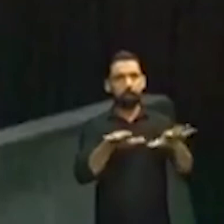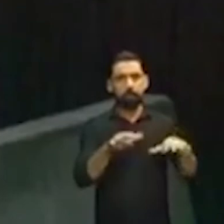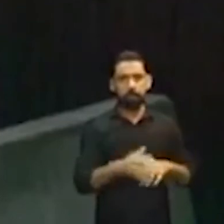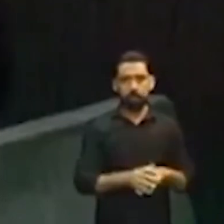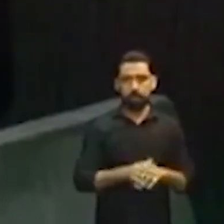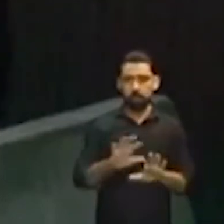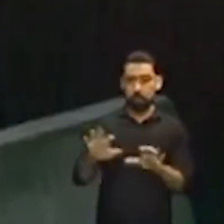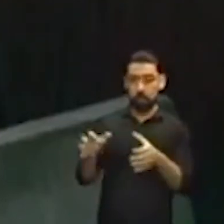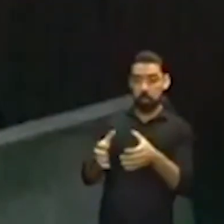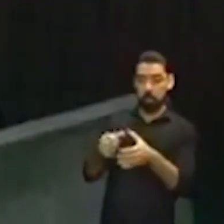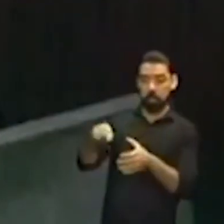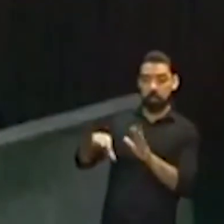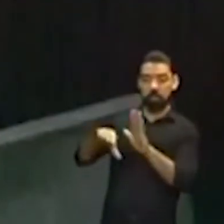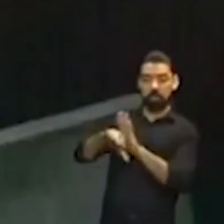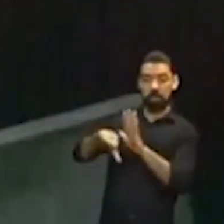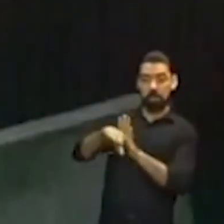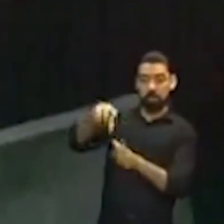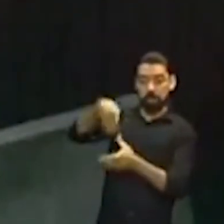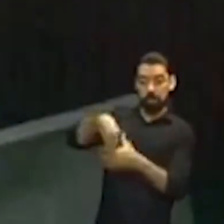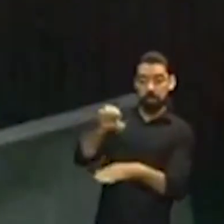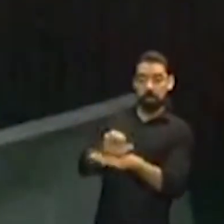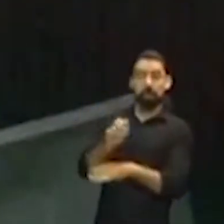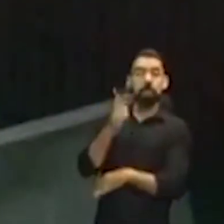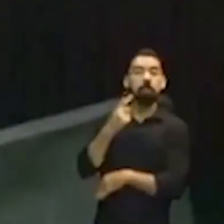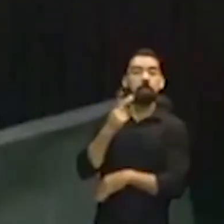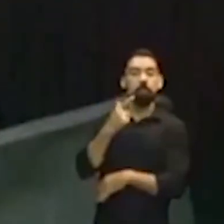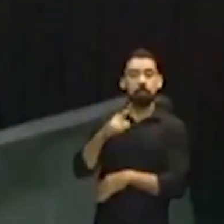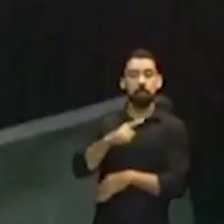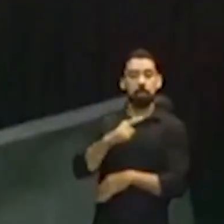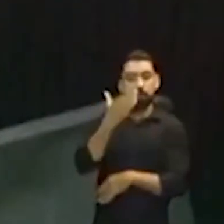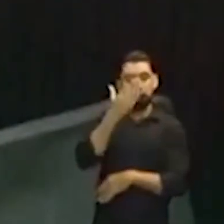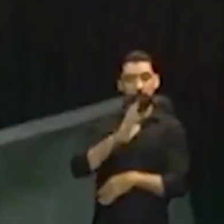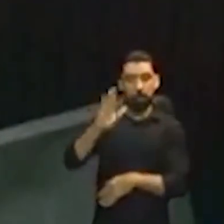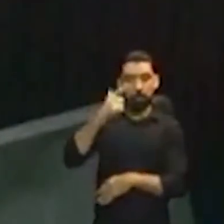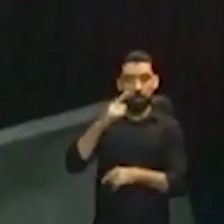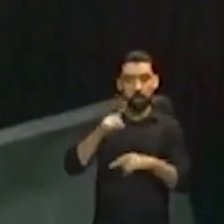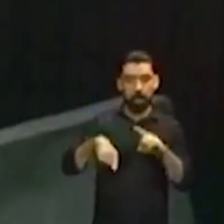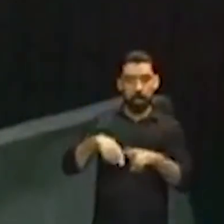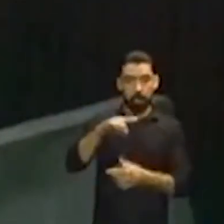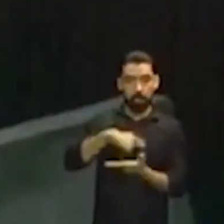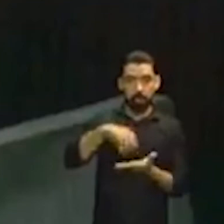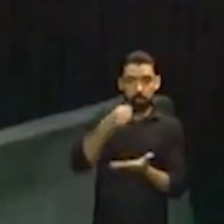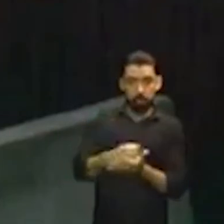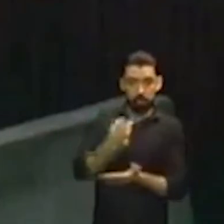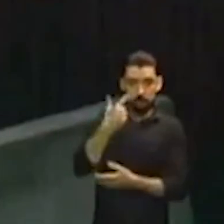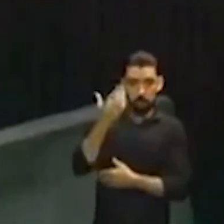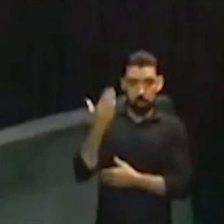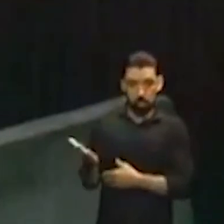crimes de uma quadrilha que age no Ceará, que tem provas aqui materiais,